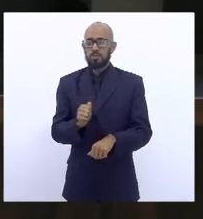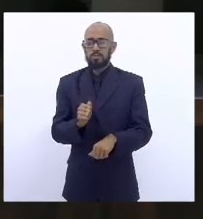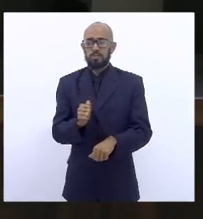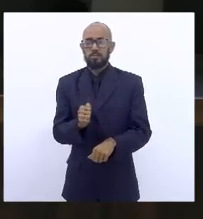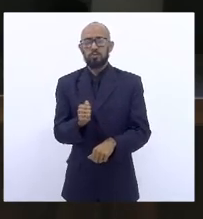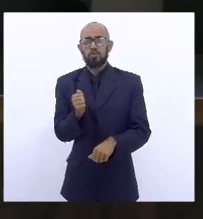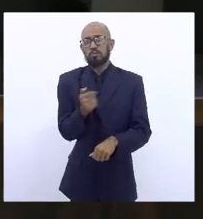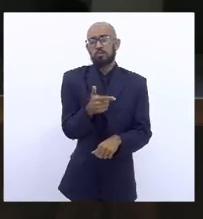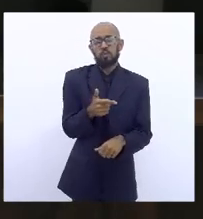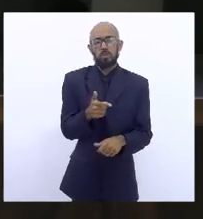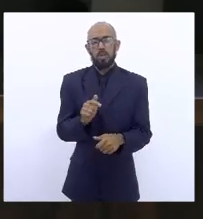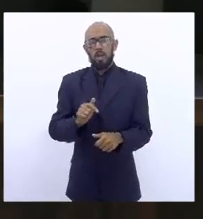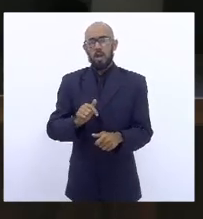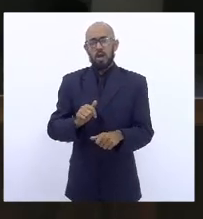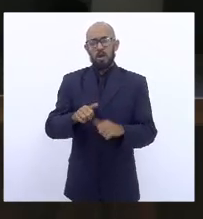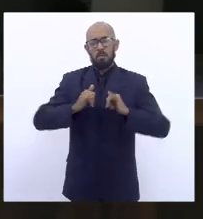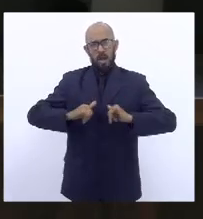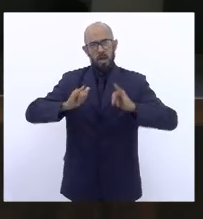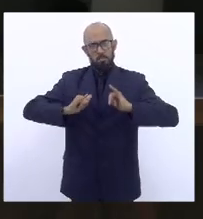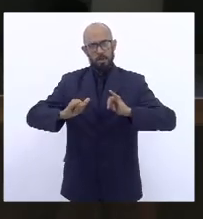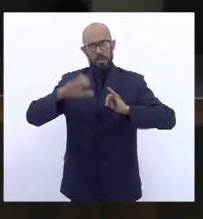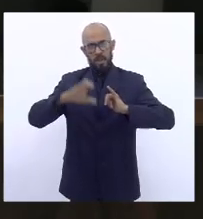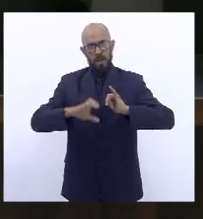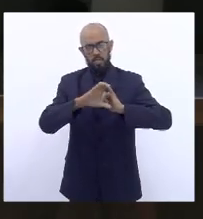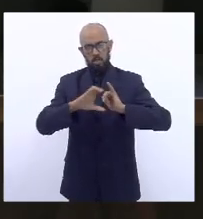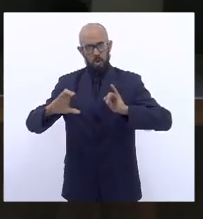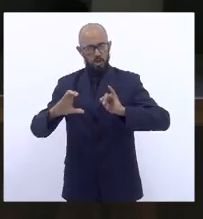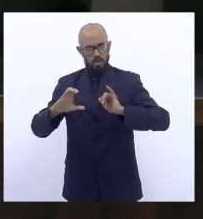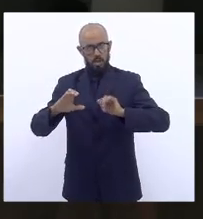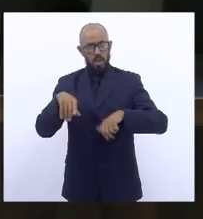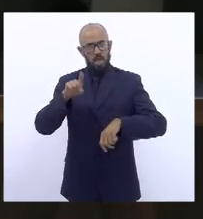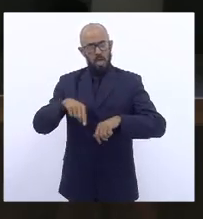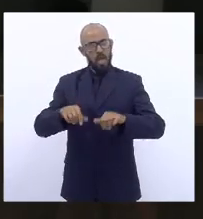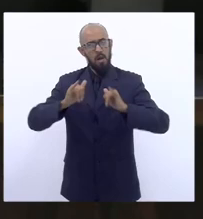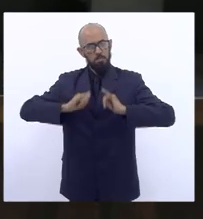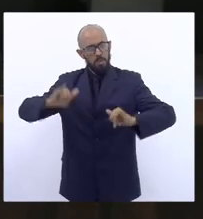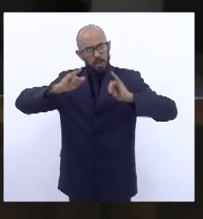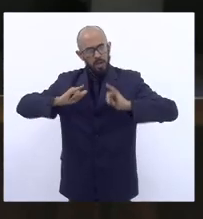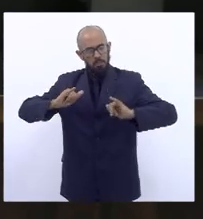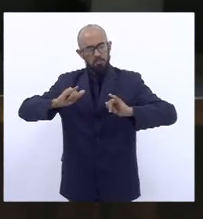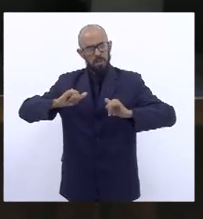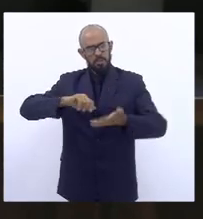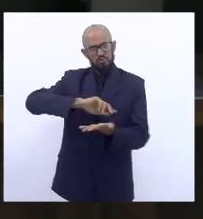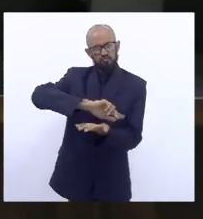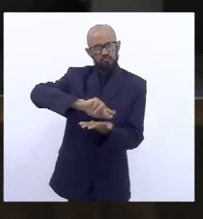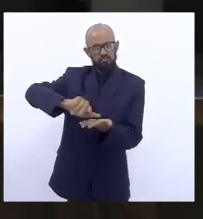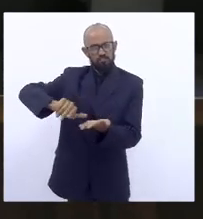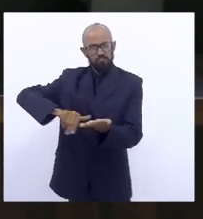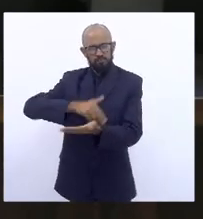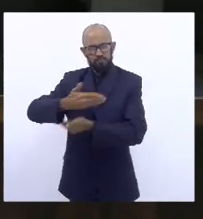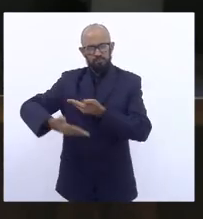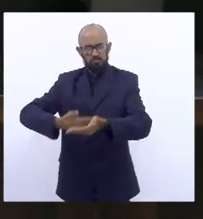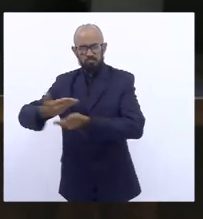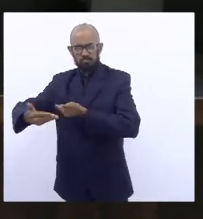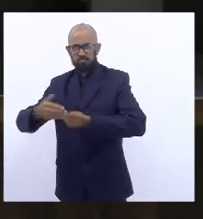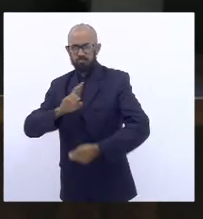uma campanha católica. É uma campanha interreligiosa, é uma